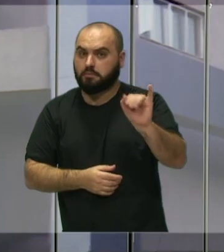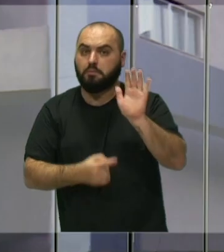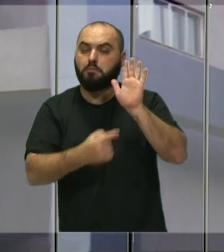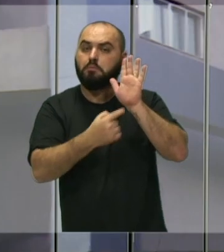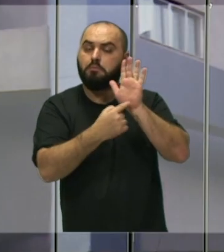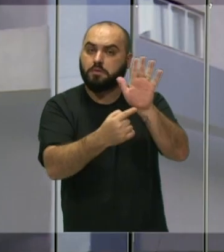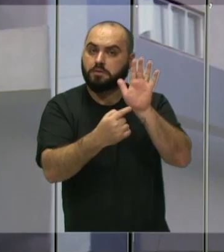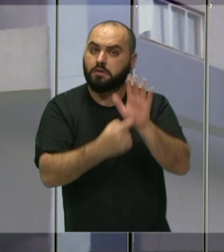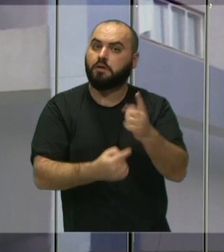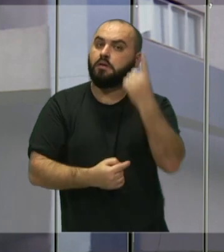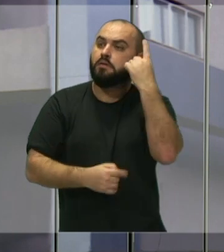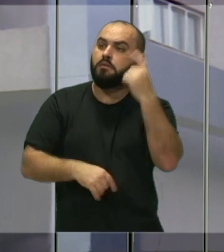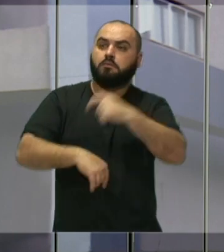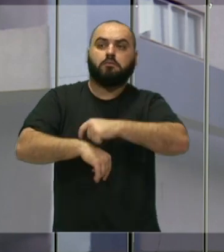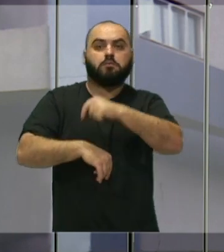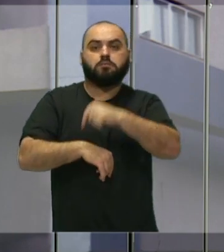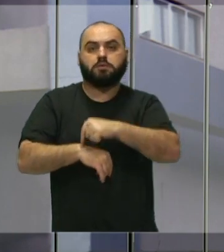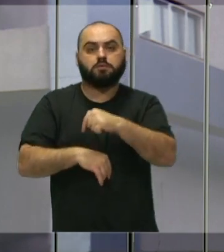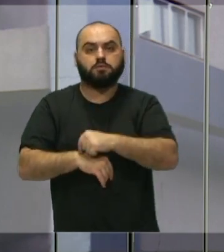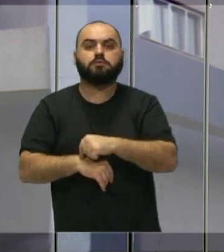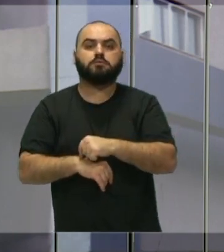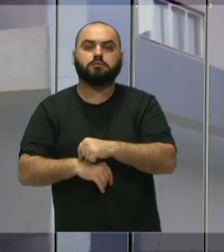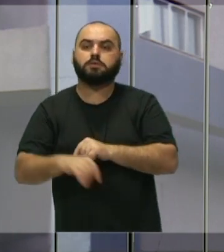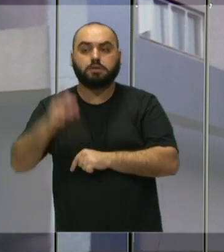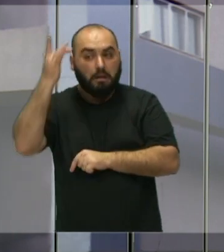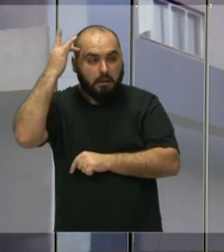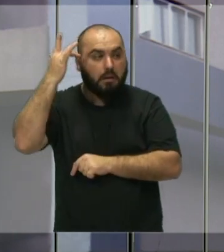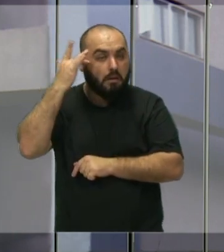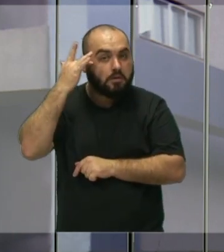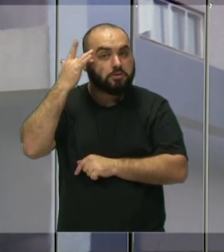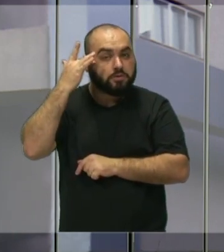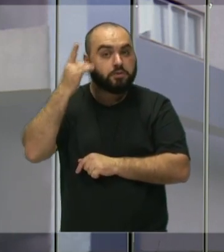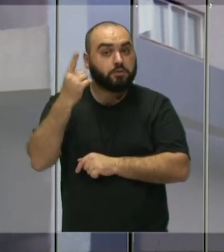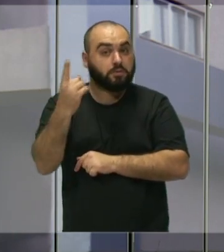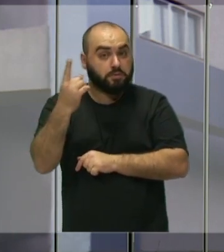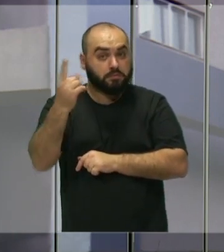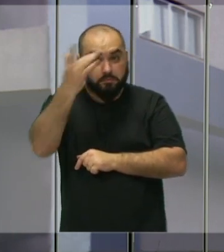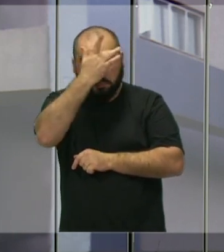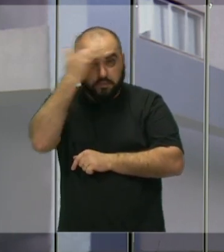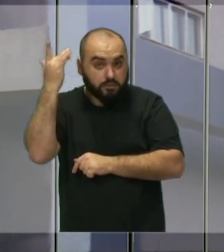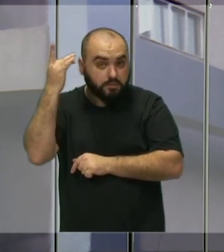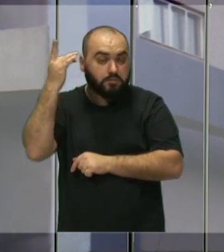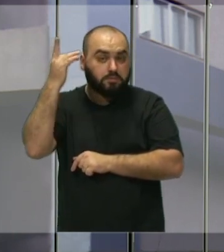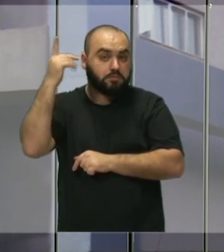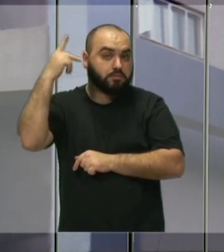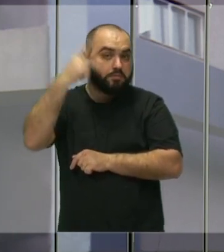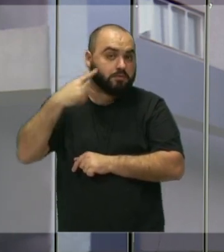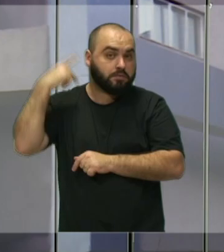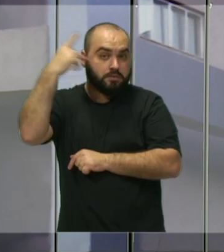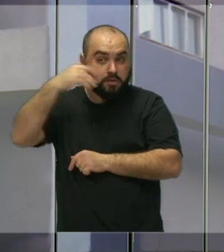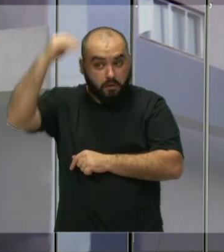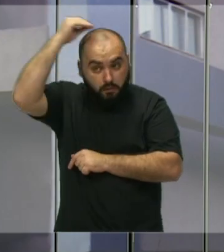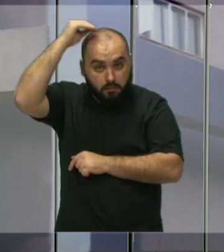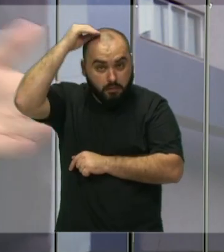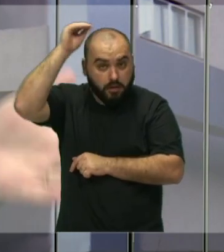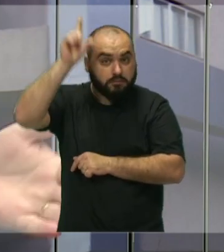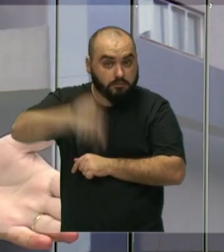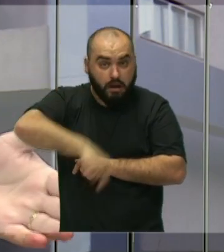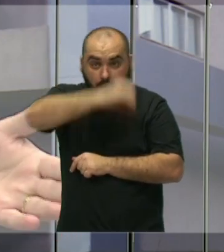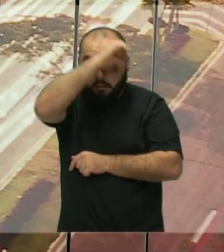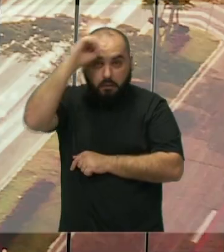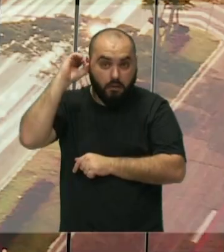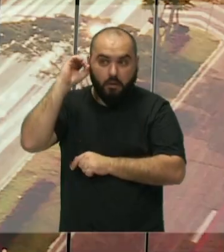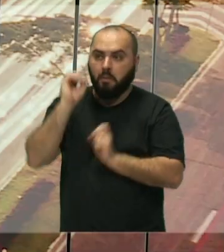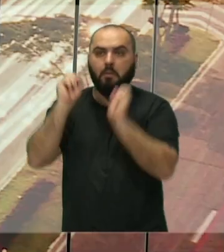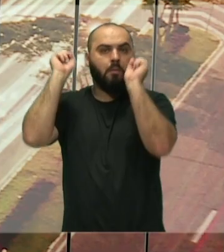em determinada situação onde nós achamos que um agente público era culpado e ele é inocente, de que ele